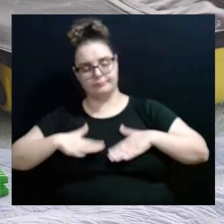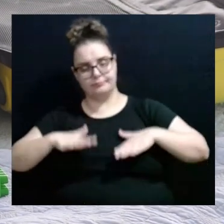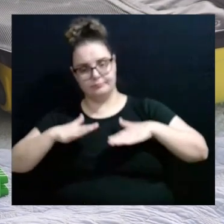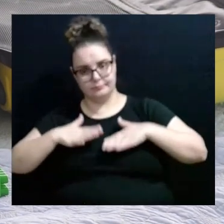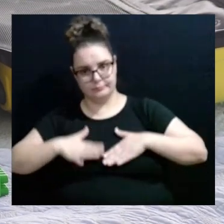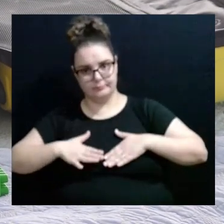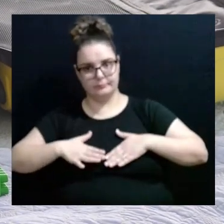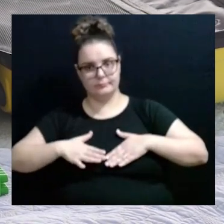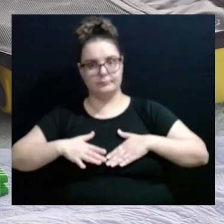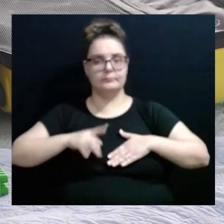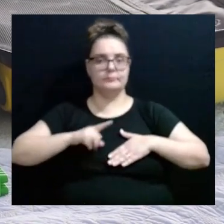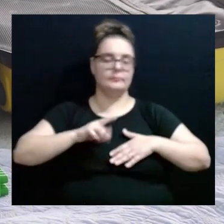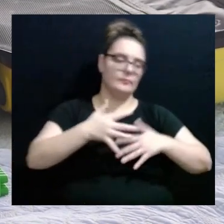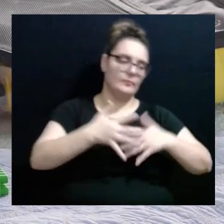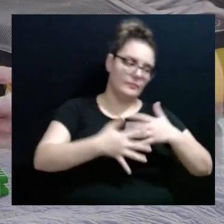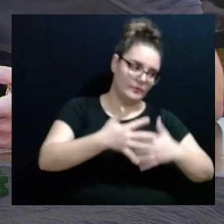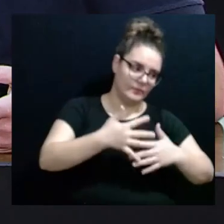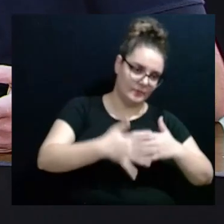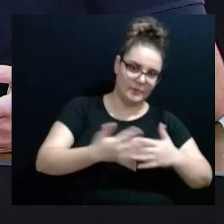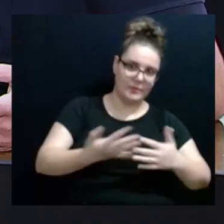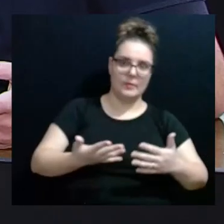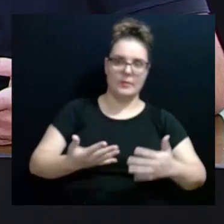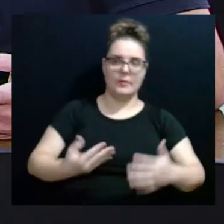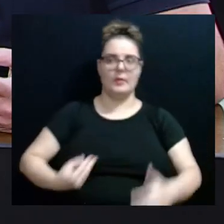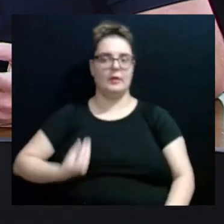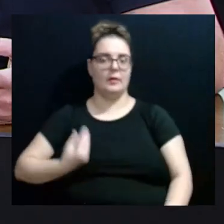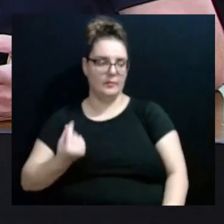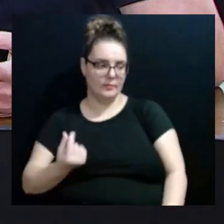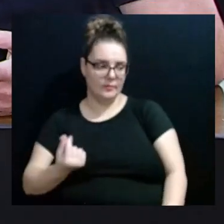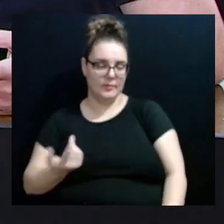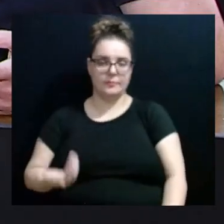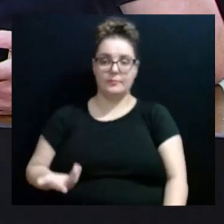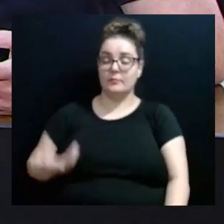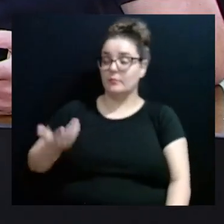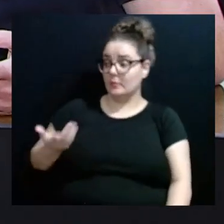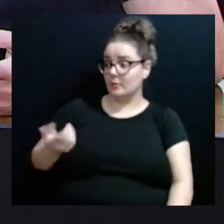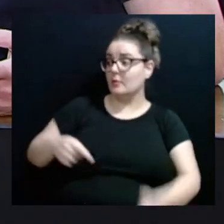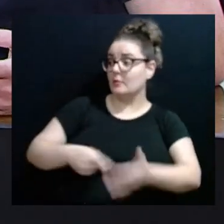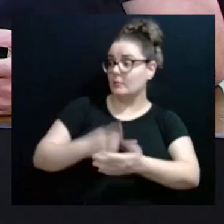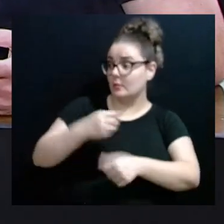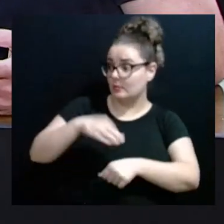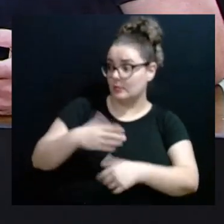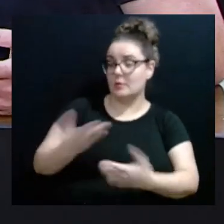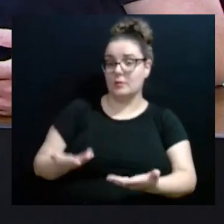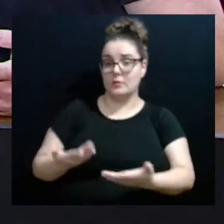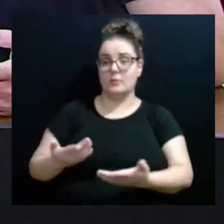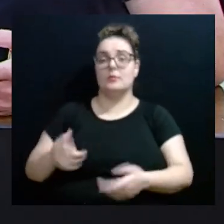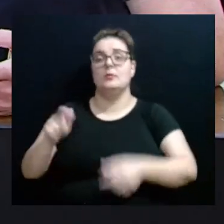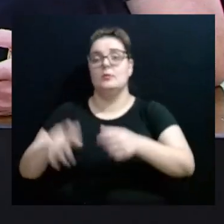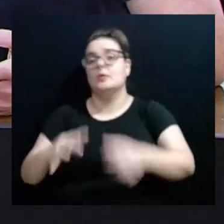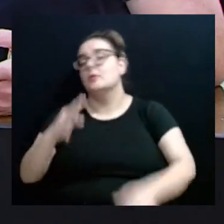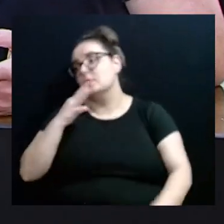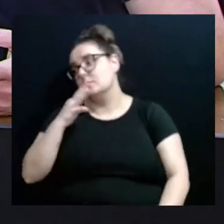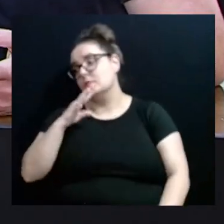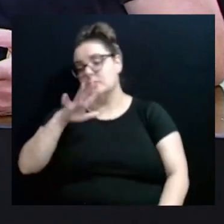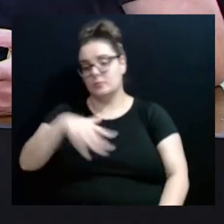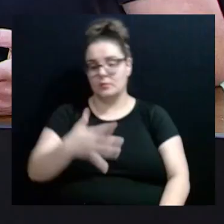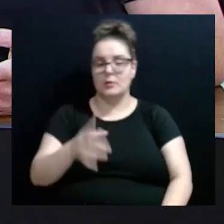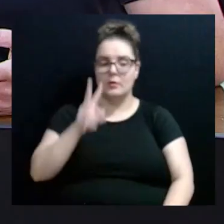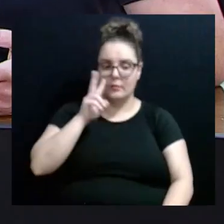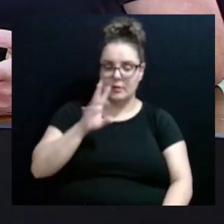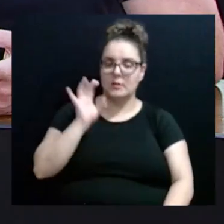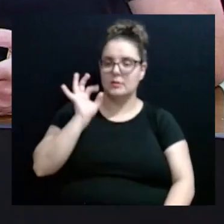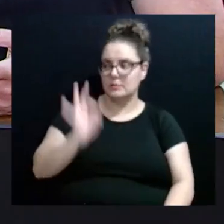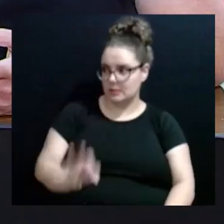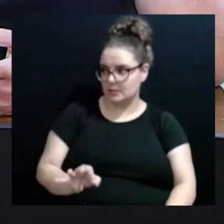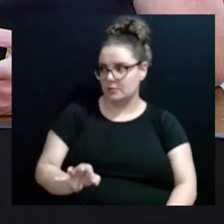aproveite, descanse, sem comprometer a sua vida financeira. Então, a primeira dica é o pessoal conhecer